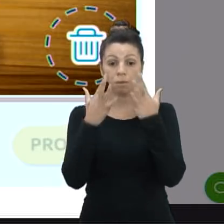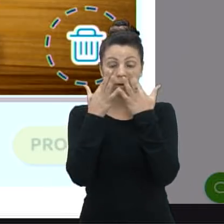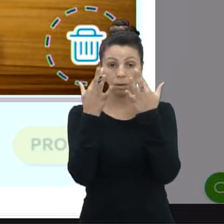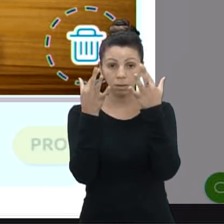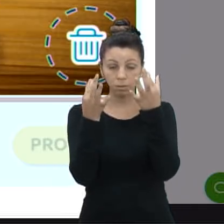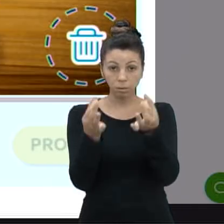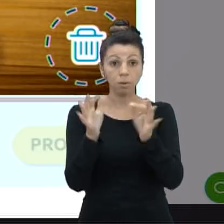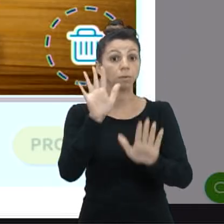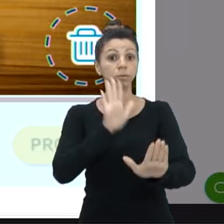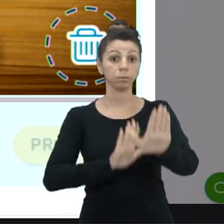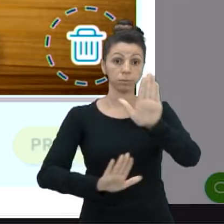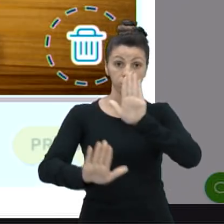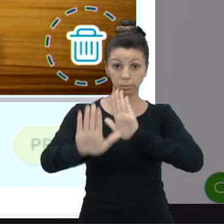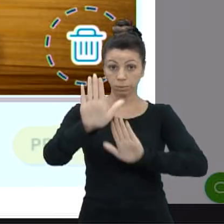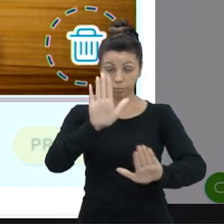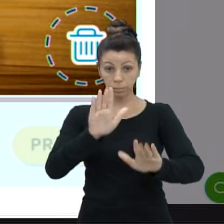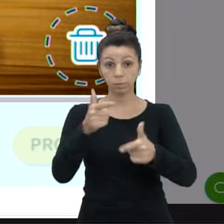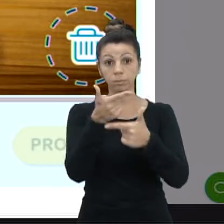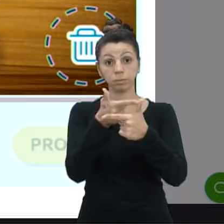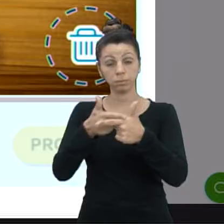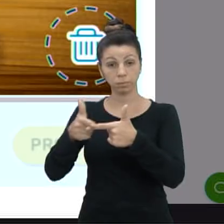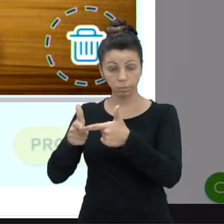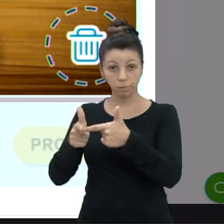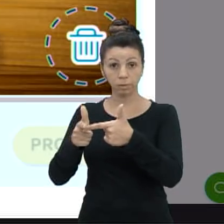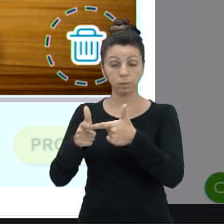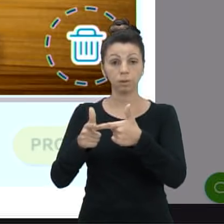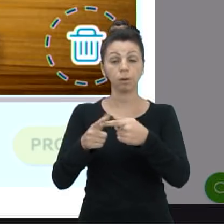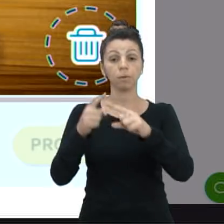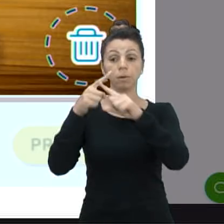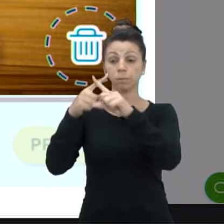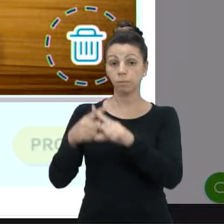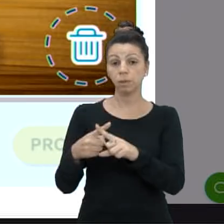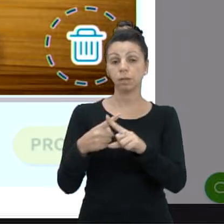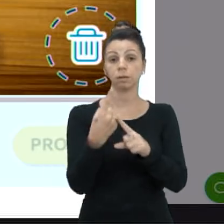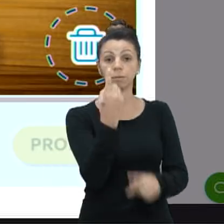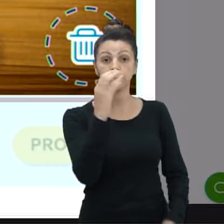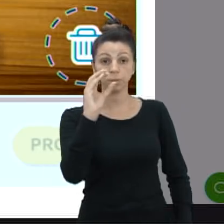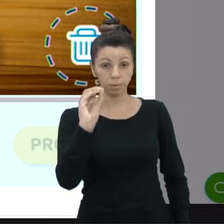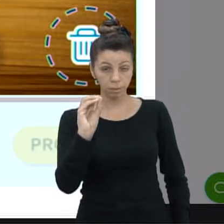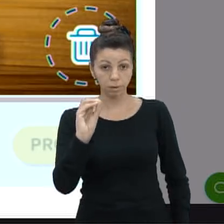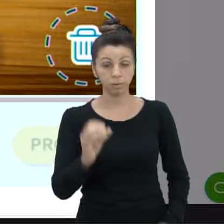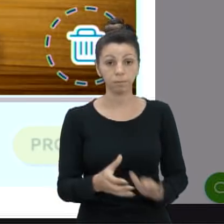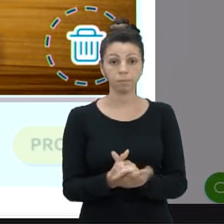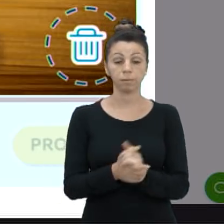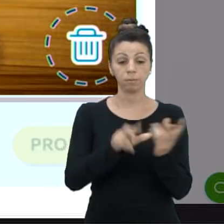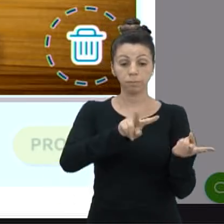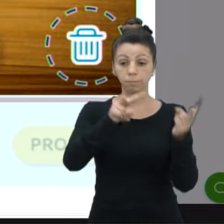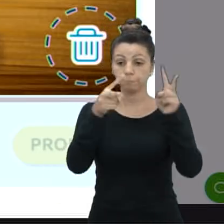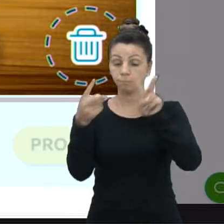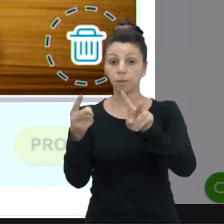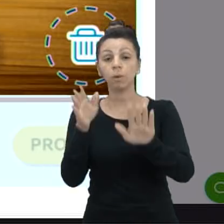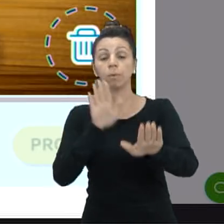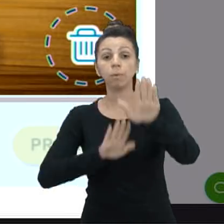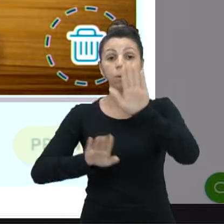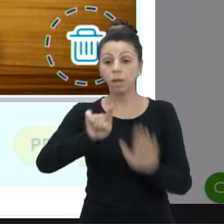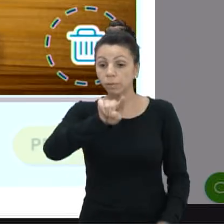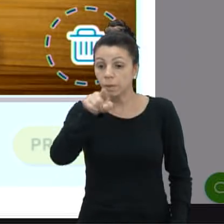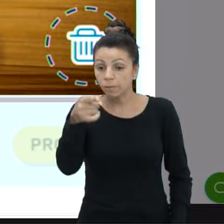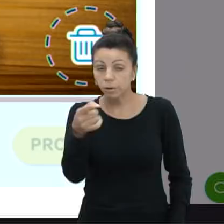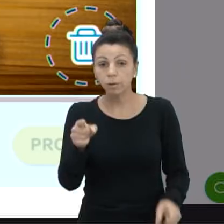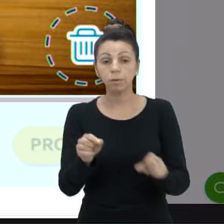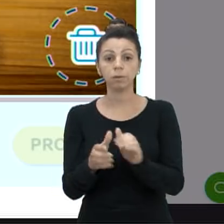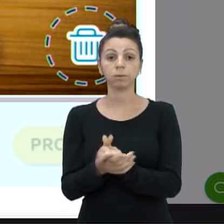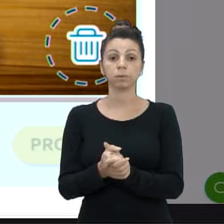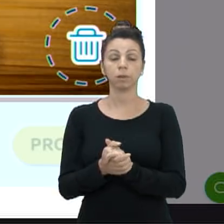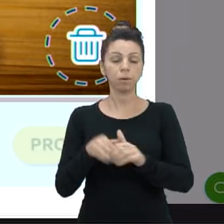atenção, cuidado com as divisões e multiplicações por 10 na hora de transformar, cuidado com a vírgula e uma boa sorte fazendo. Eu vou